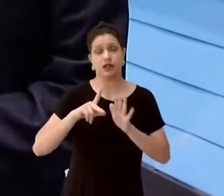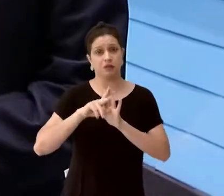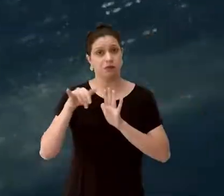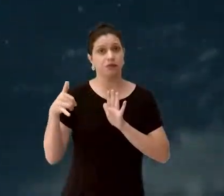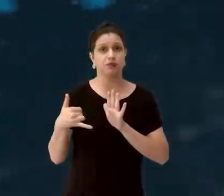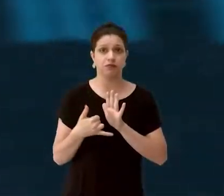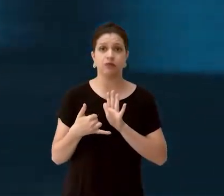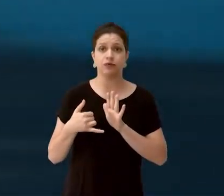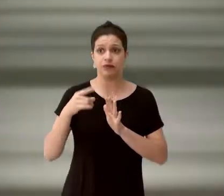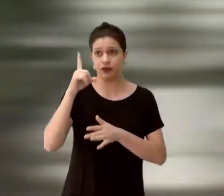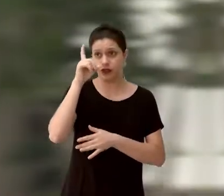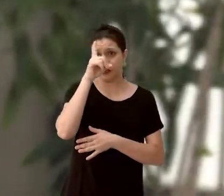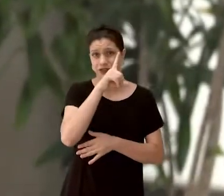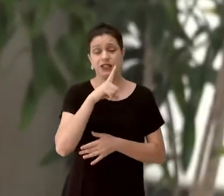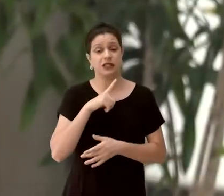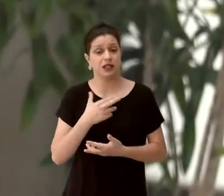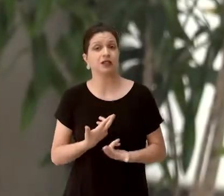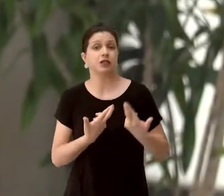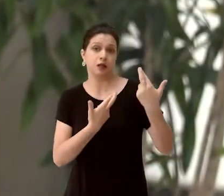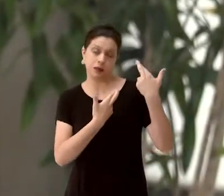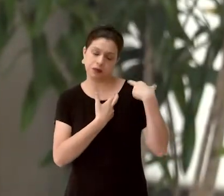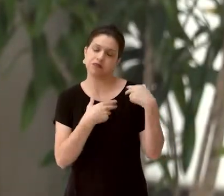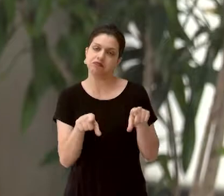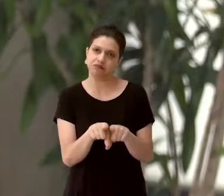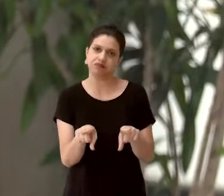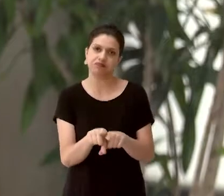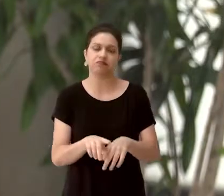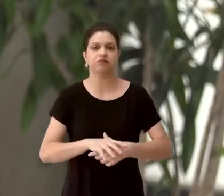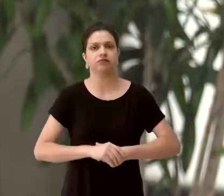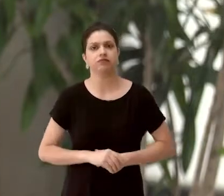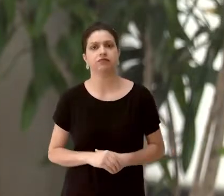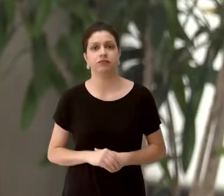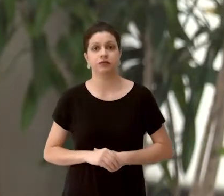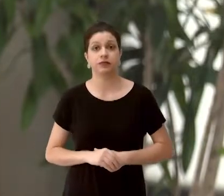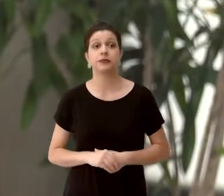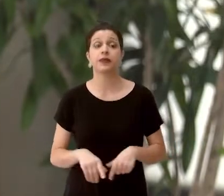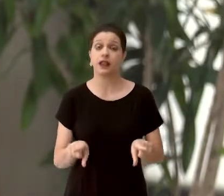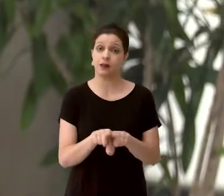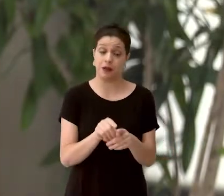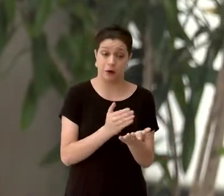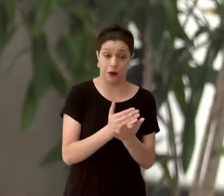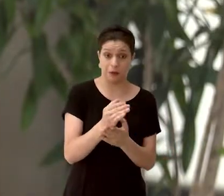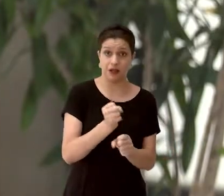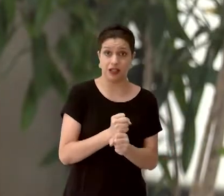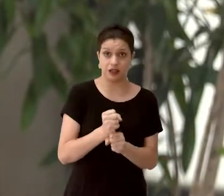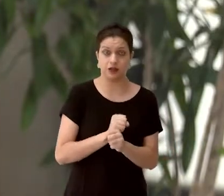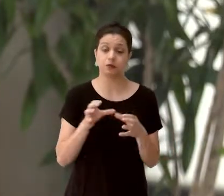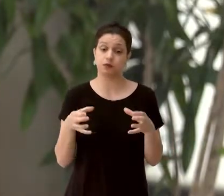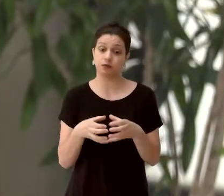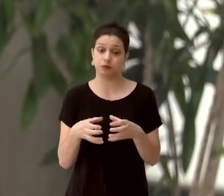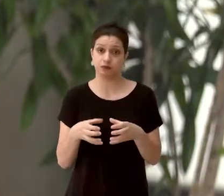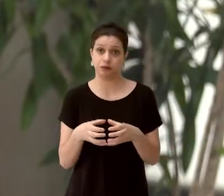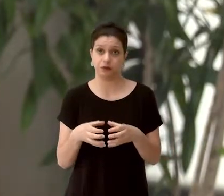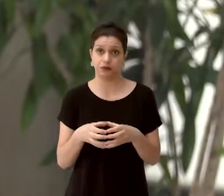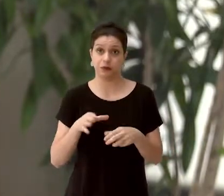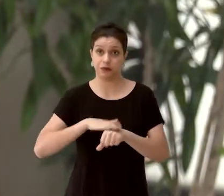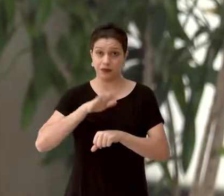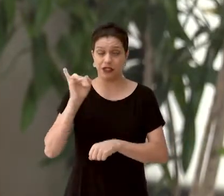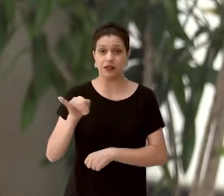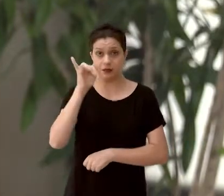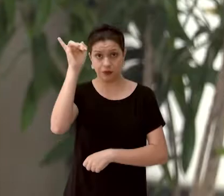ter responsabilidade. Também é no começo do ano que a comissão mais importante da Assembleia, a Comissão